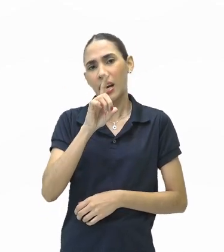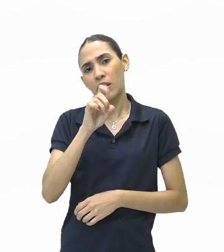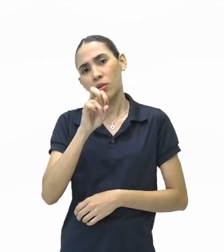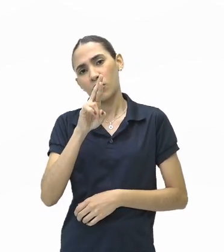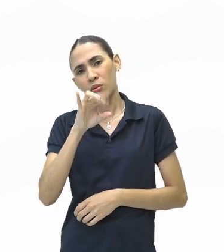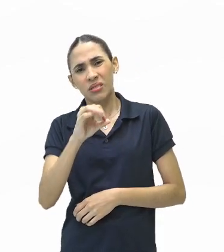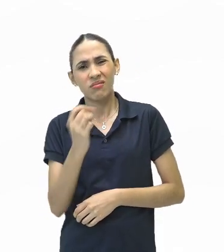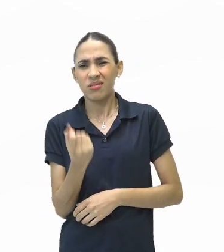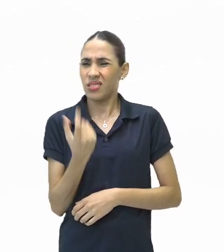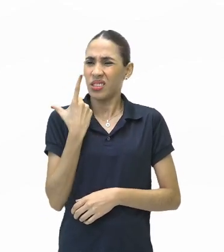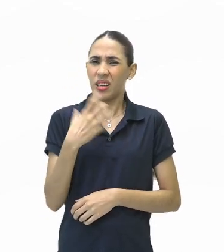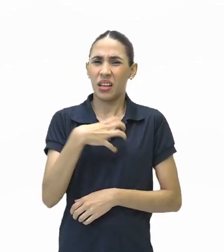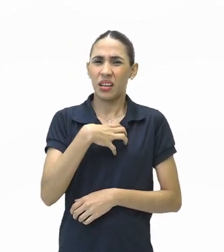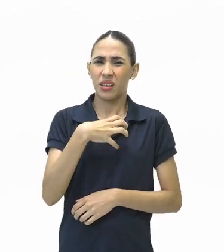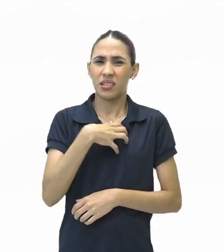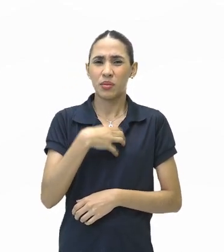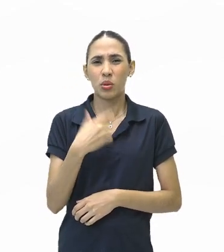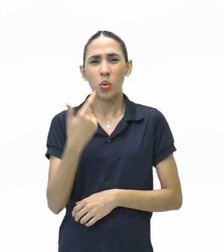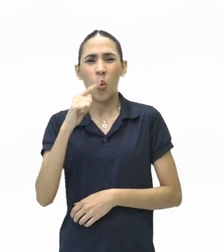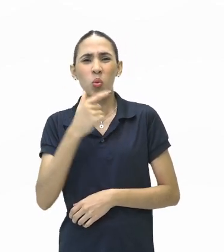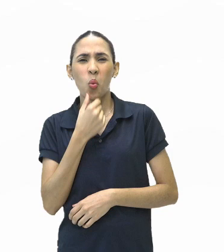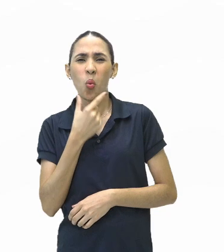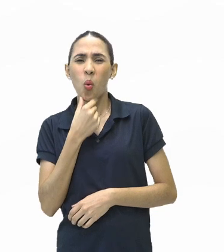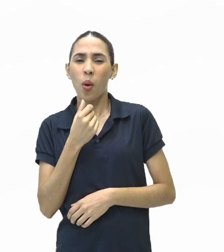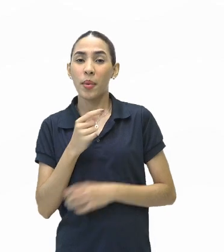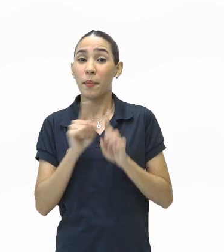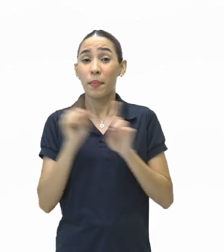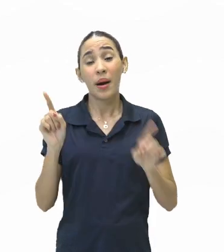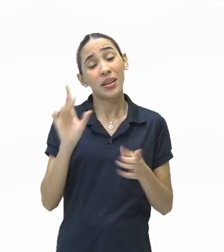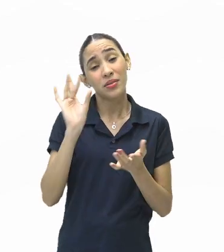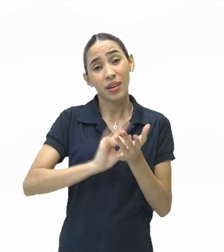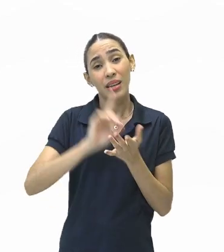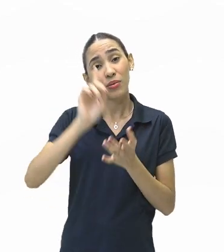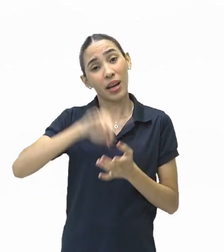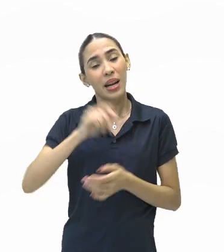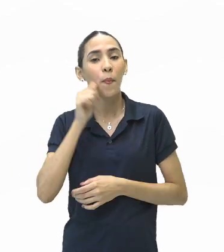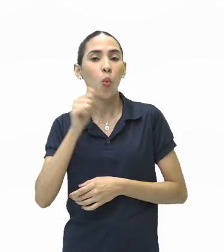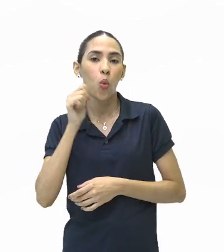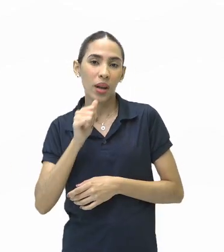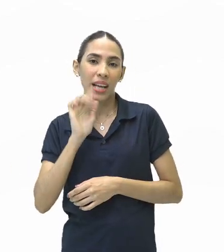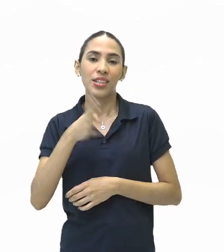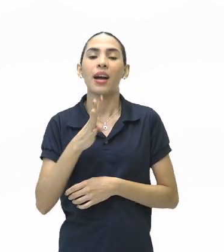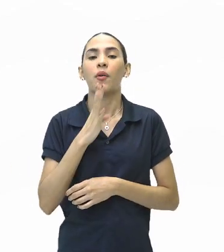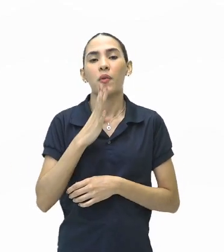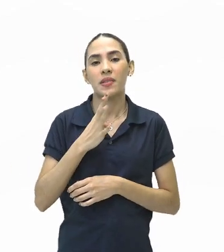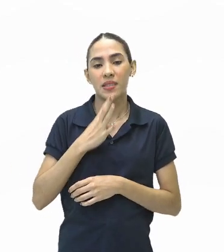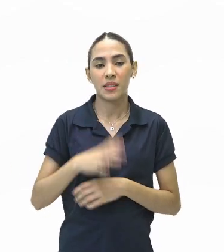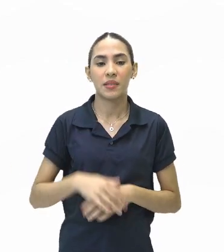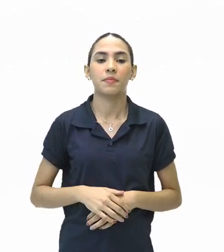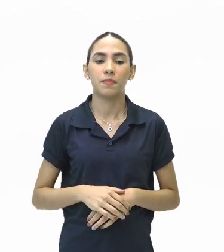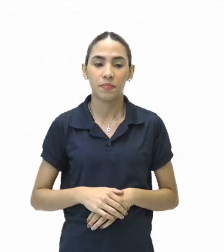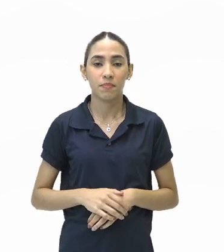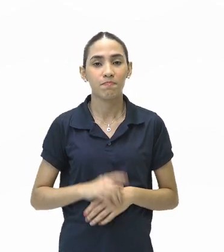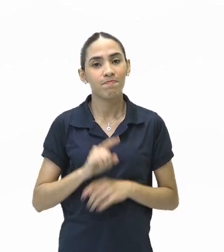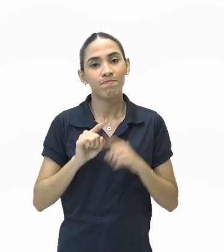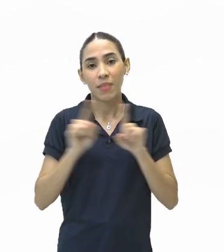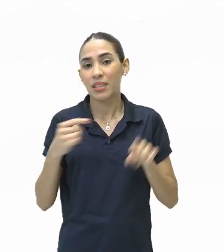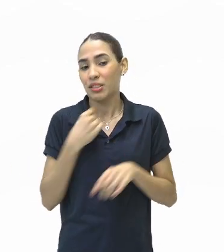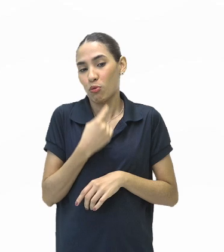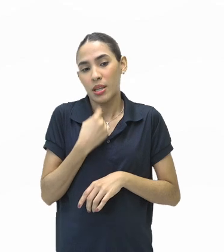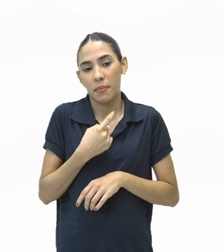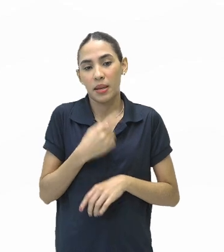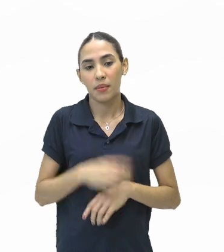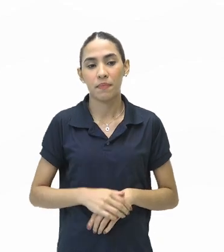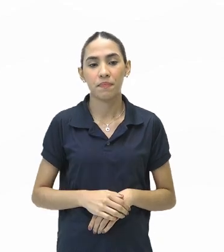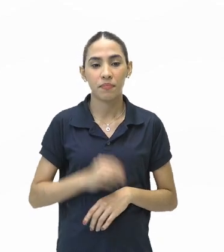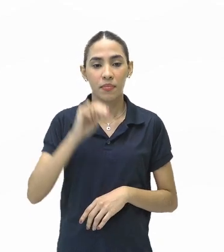estranho como ele está tendo um sentimento por um outro homem e tal. Mas, na verdade, era a mulher que ele já conhecia, né? Só que ele não sabia. Tá?